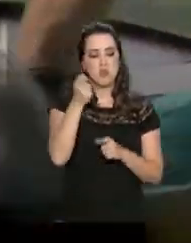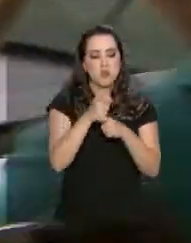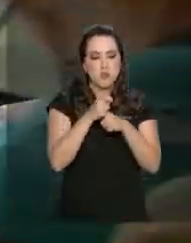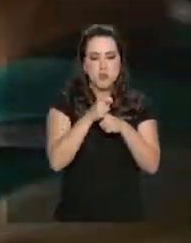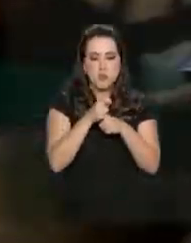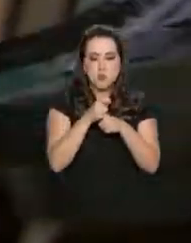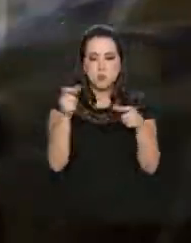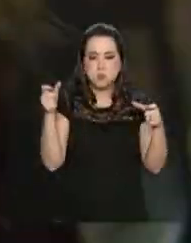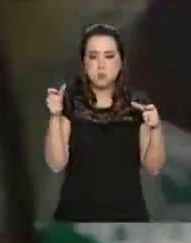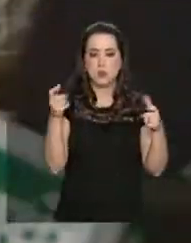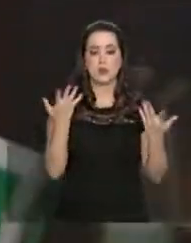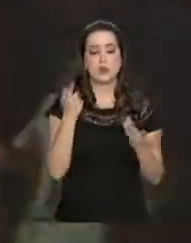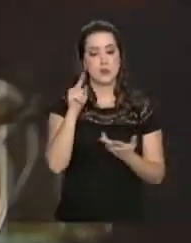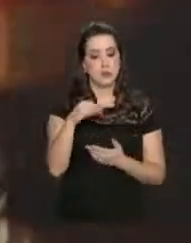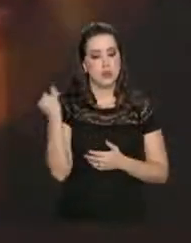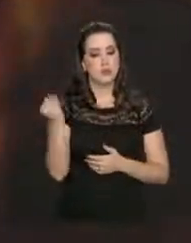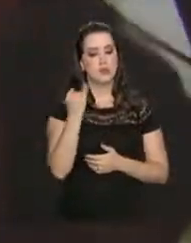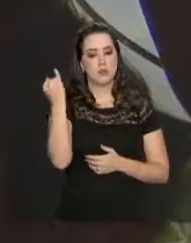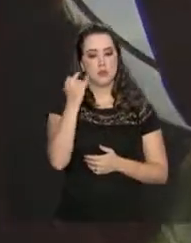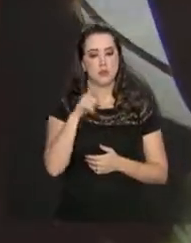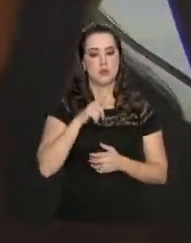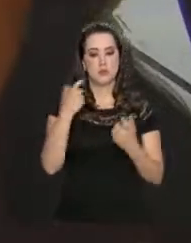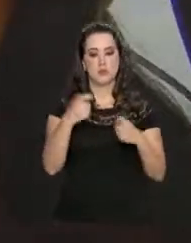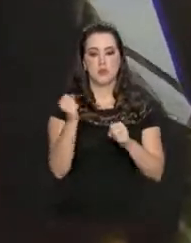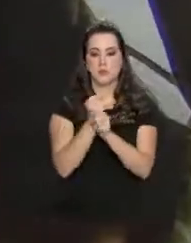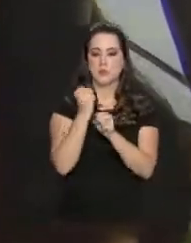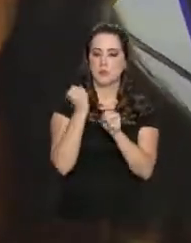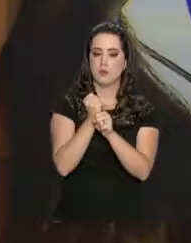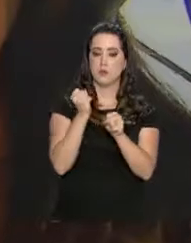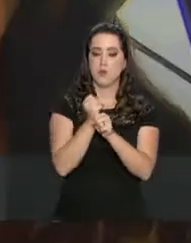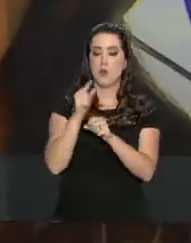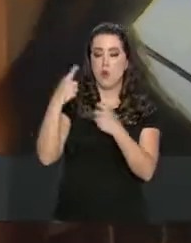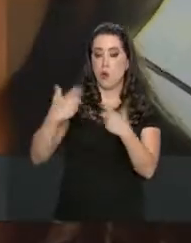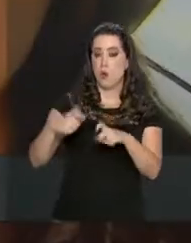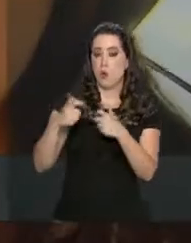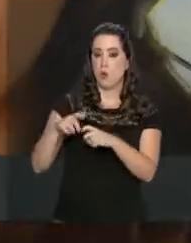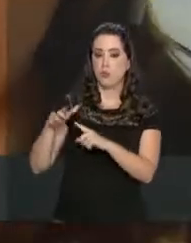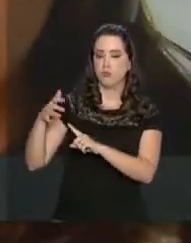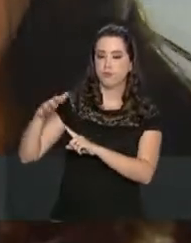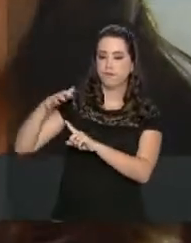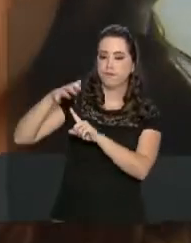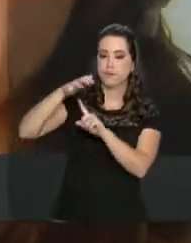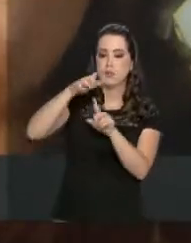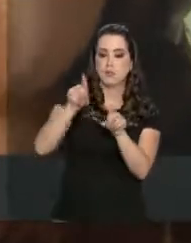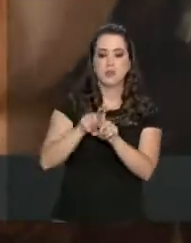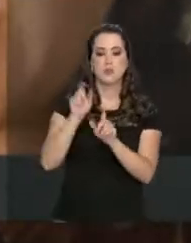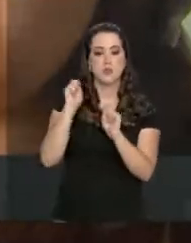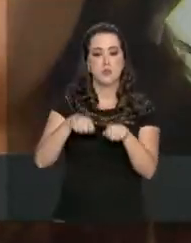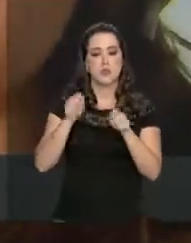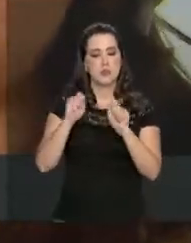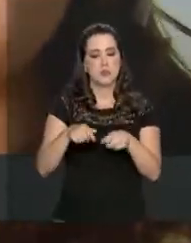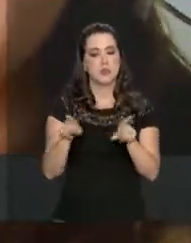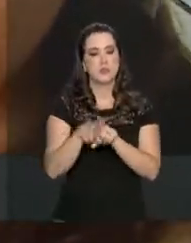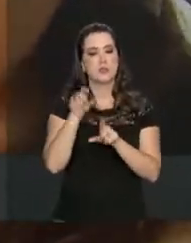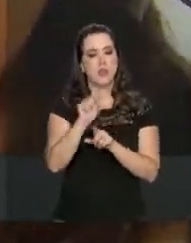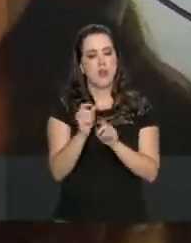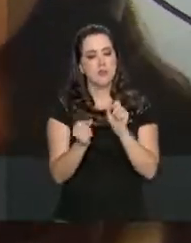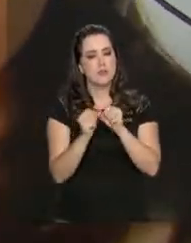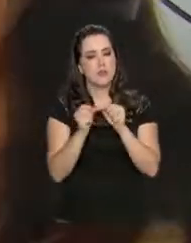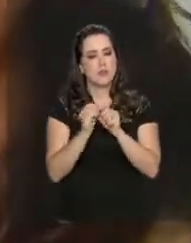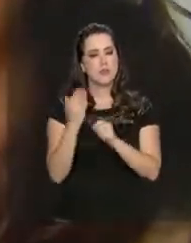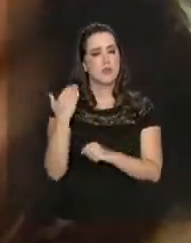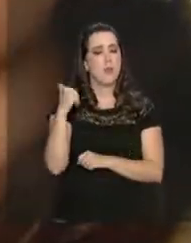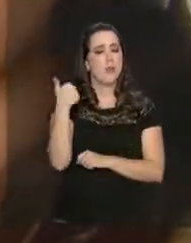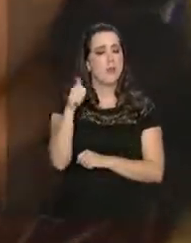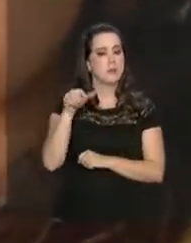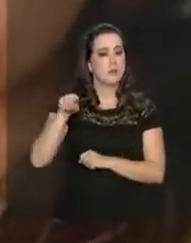dimensão do tamanho e da importância dessa obra. A usina de Belo Monte, quando estiver pronta, vai ter capacidade para produzir 11